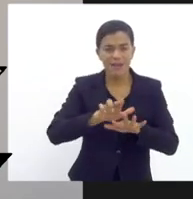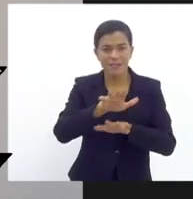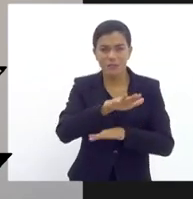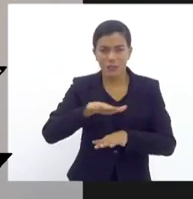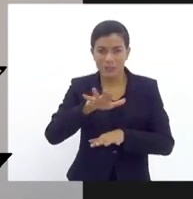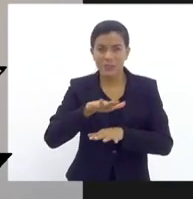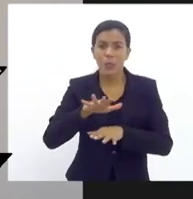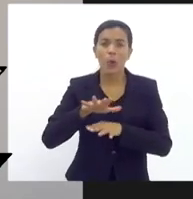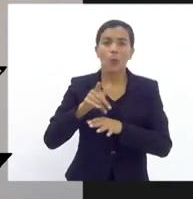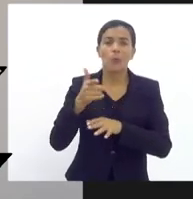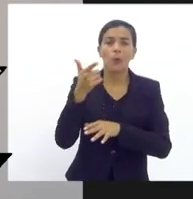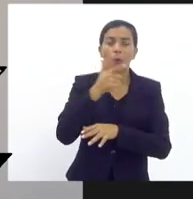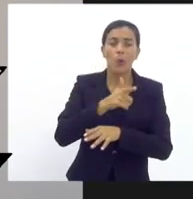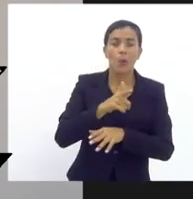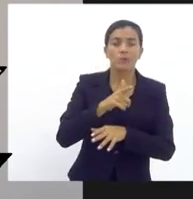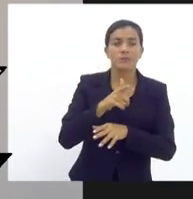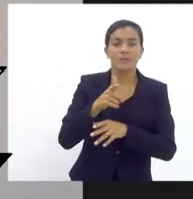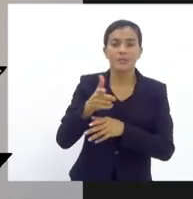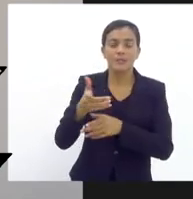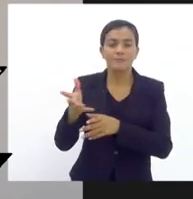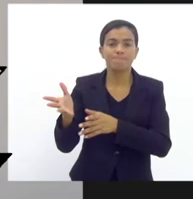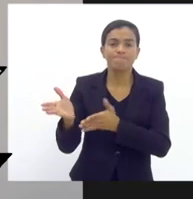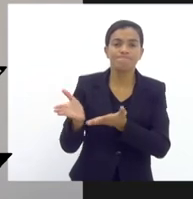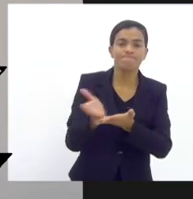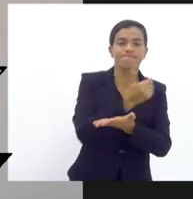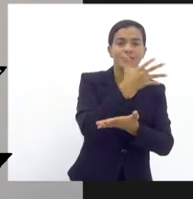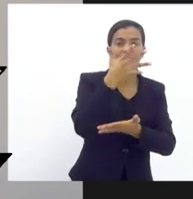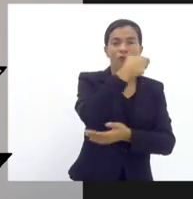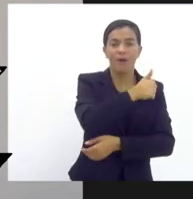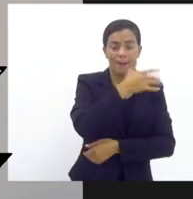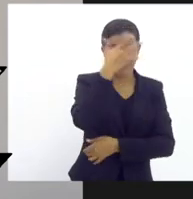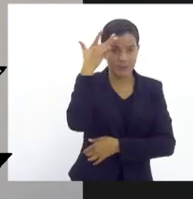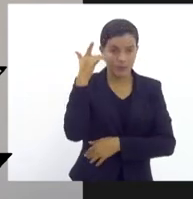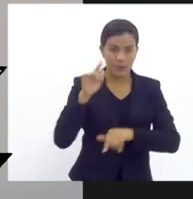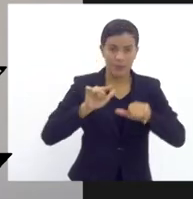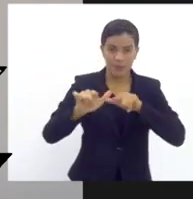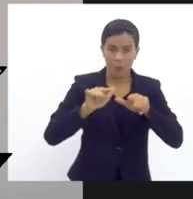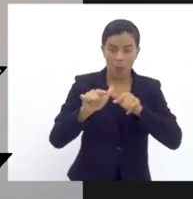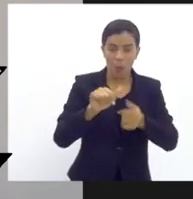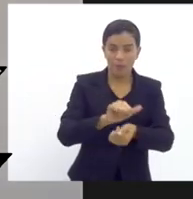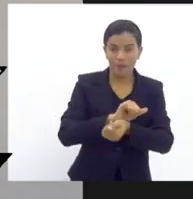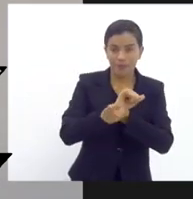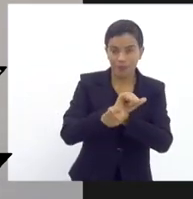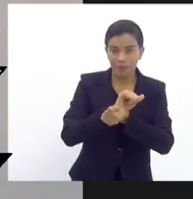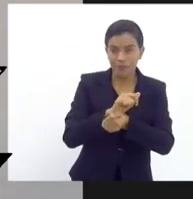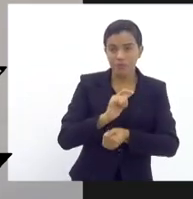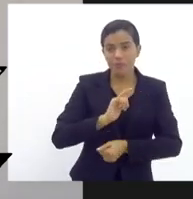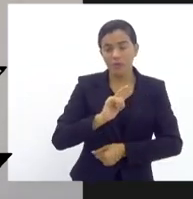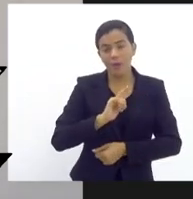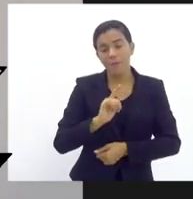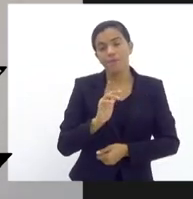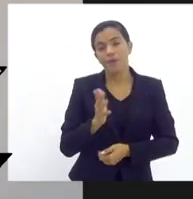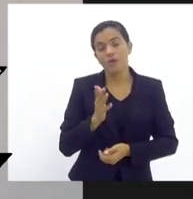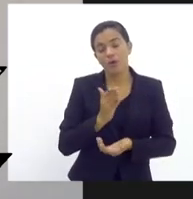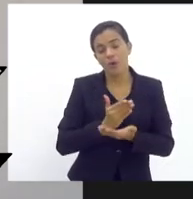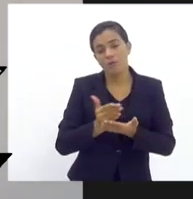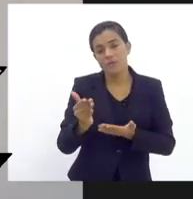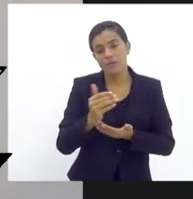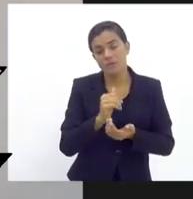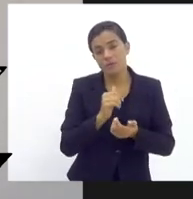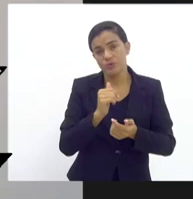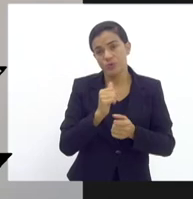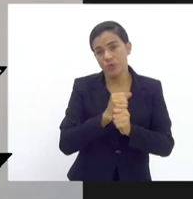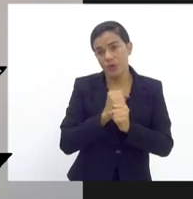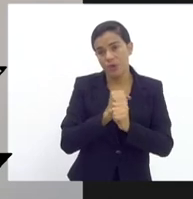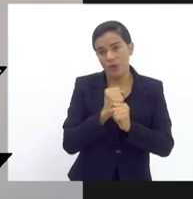de resgate de trabalho escravo então nós temos assim Já começamos um ano né com casos